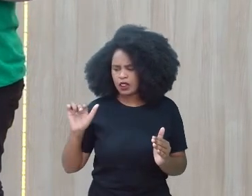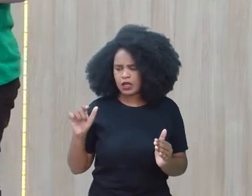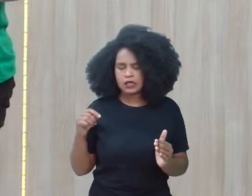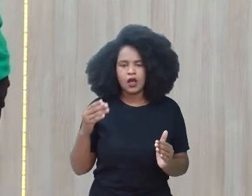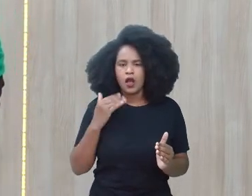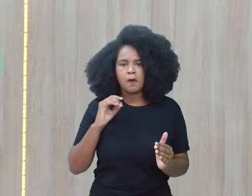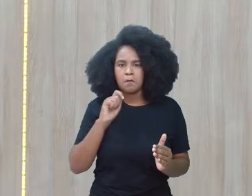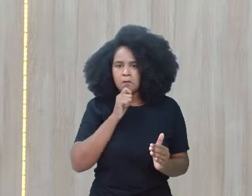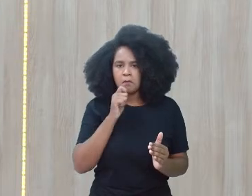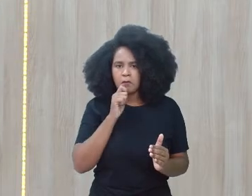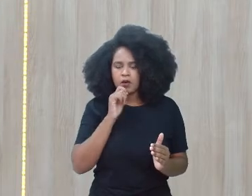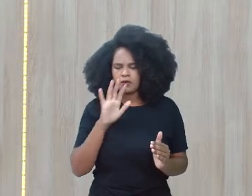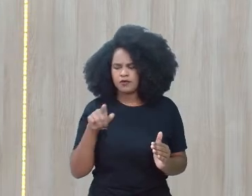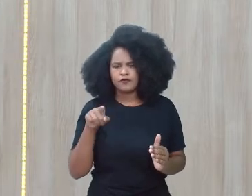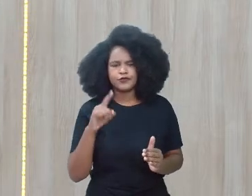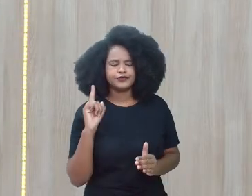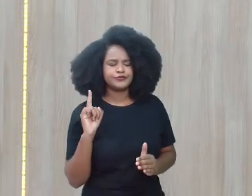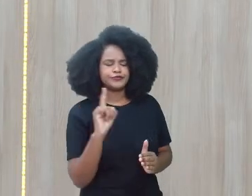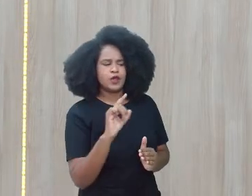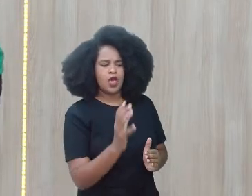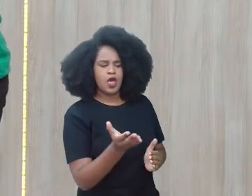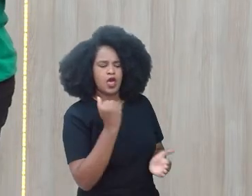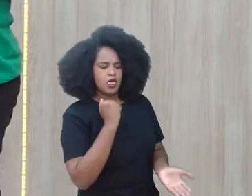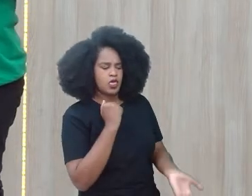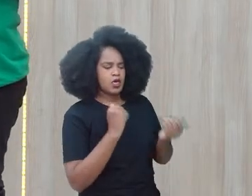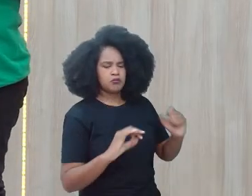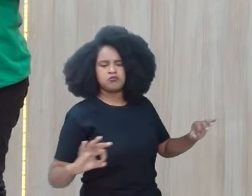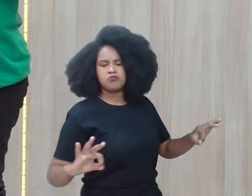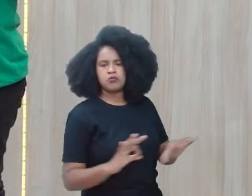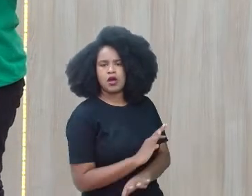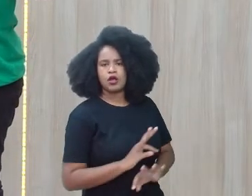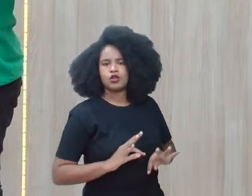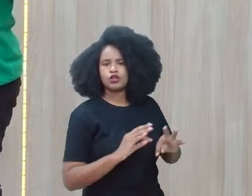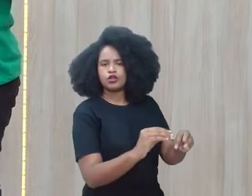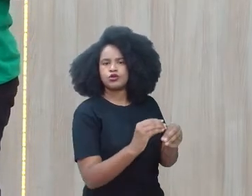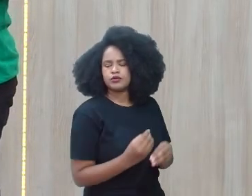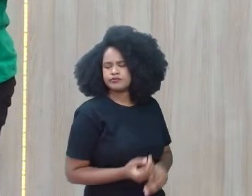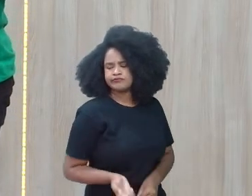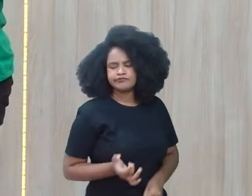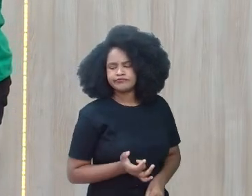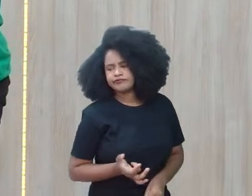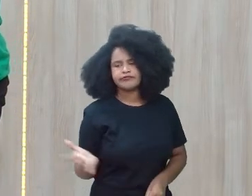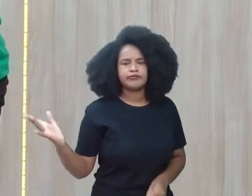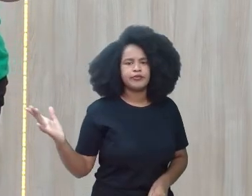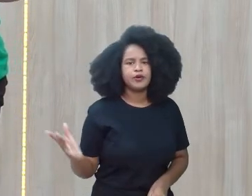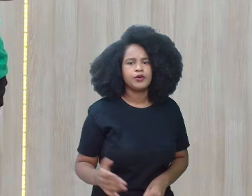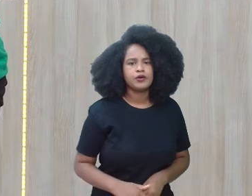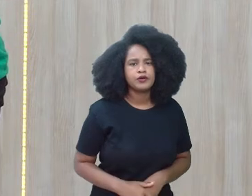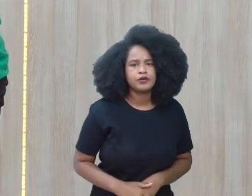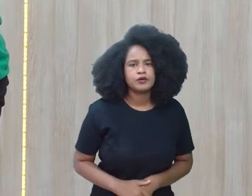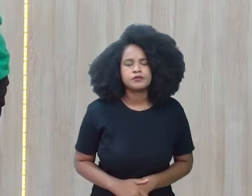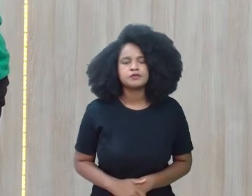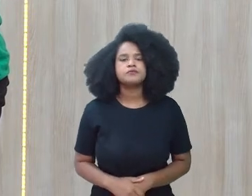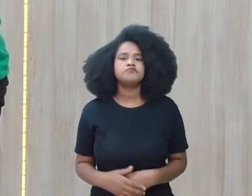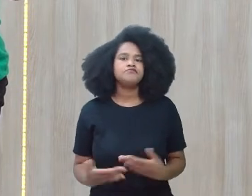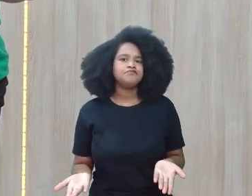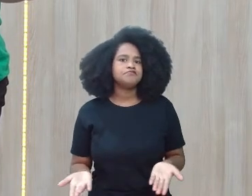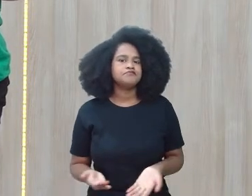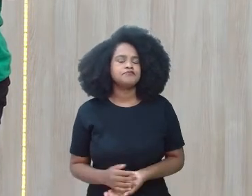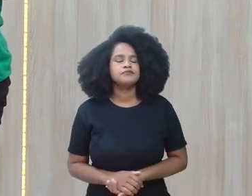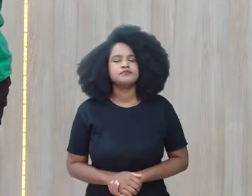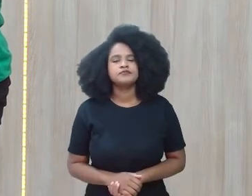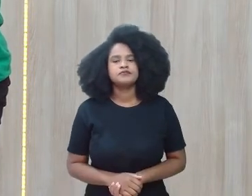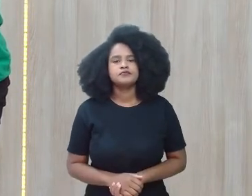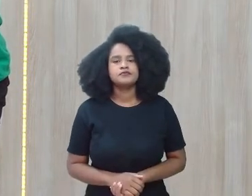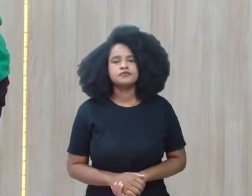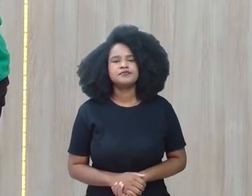vai lá e não quer nem saber, você come os 2 pedaços e não lembra e nem se preocupa com o seu irmãozinho ou sua